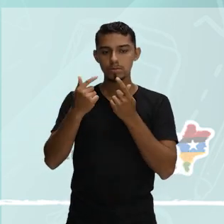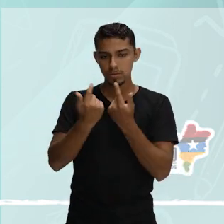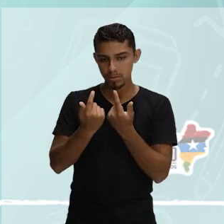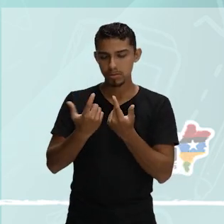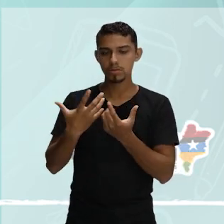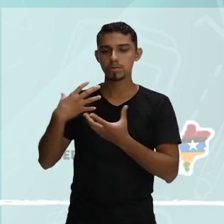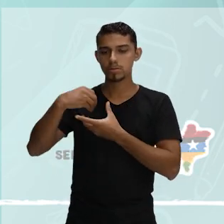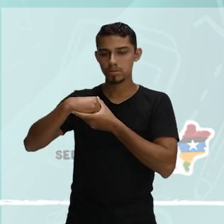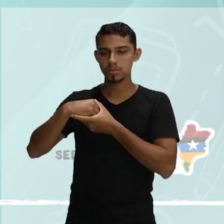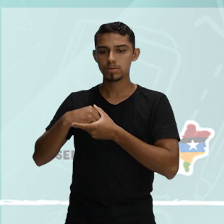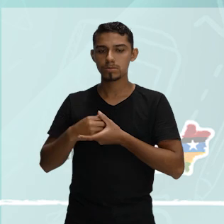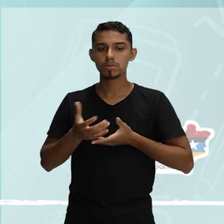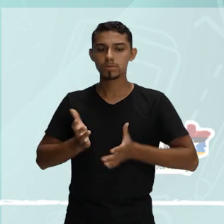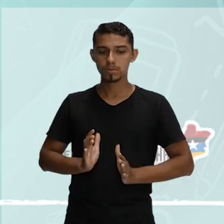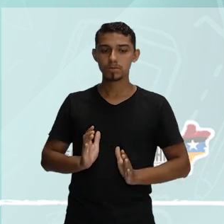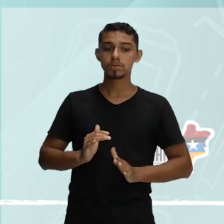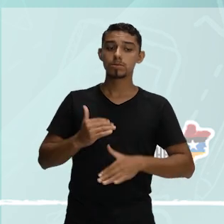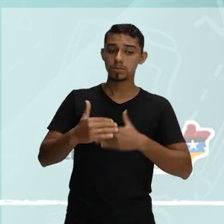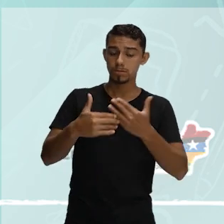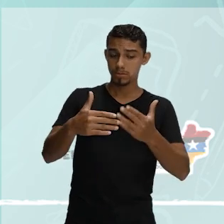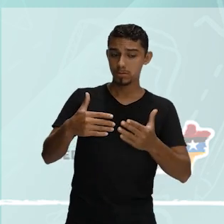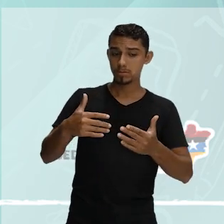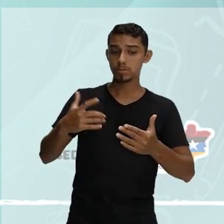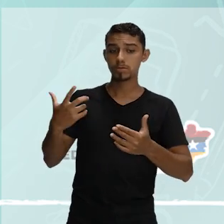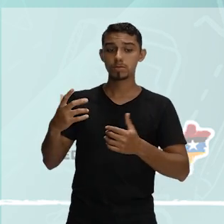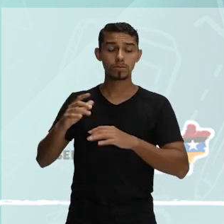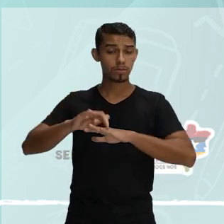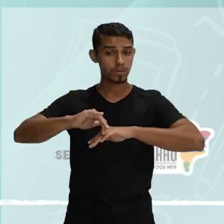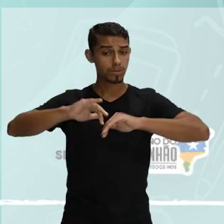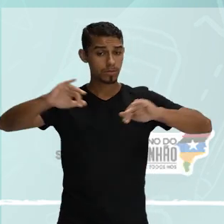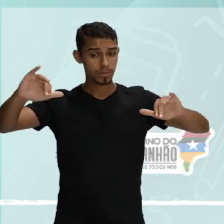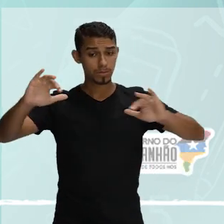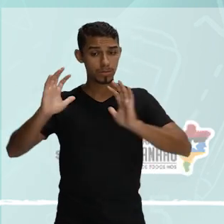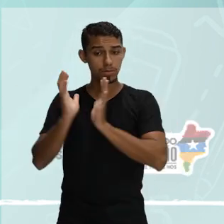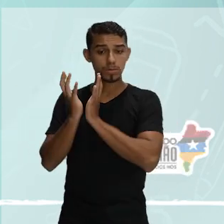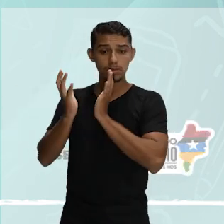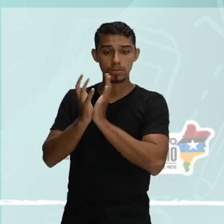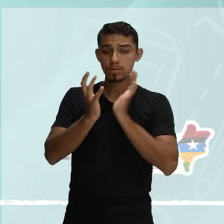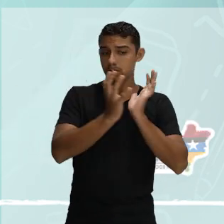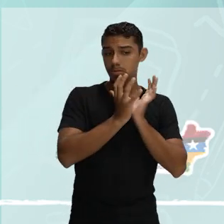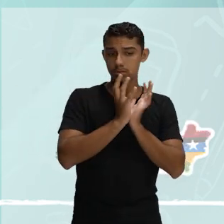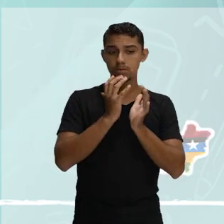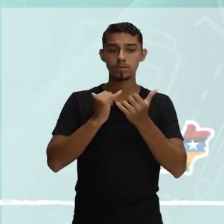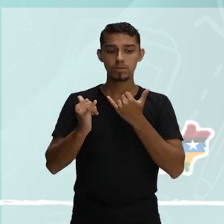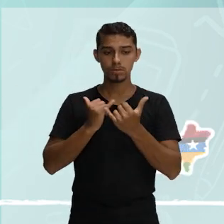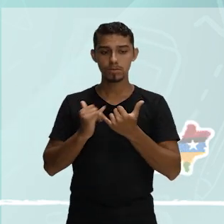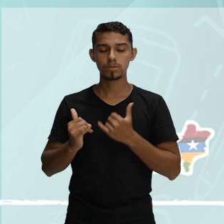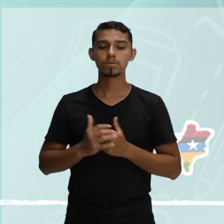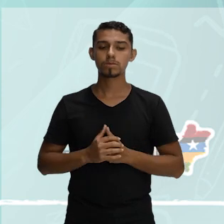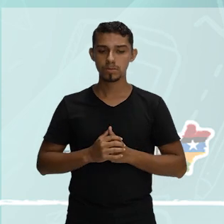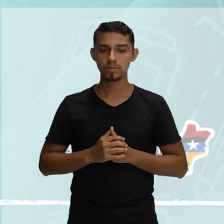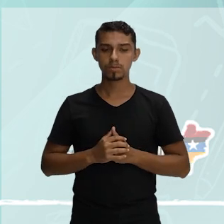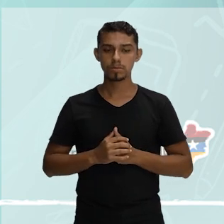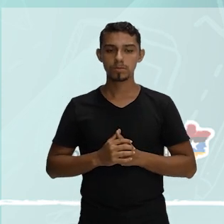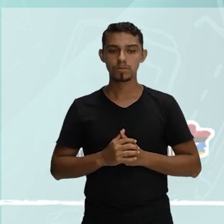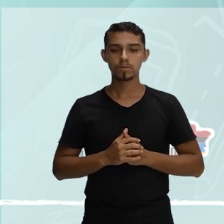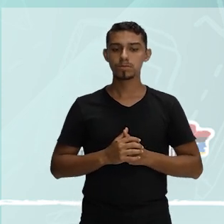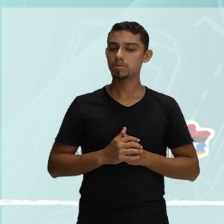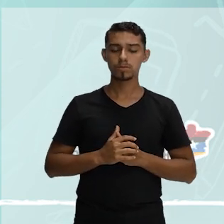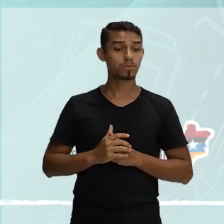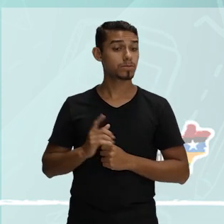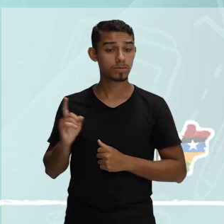intercruzantes, reprodutivamente isoladas de outros grupos semelhantes. Então, não está